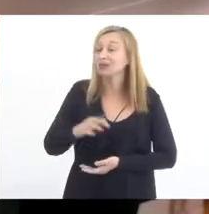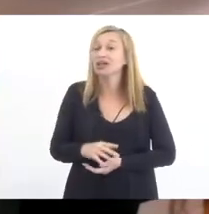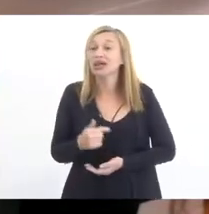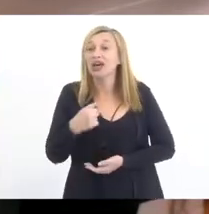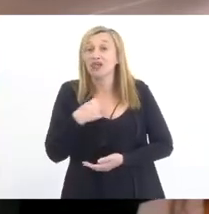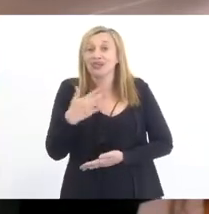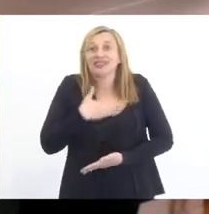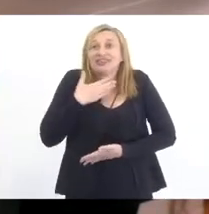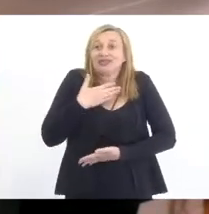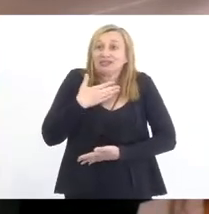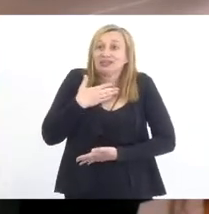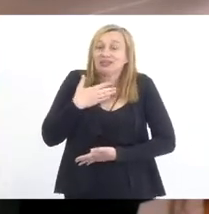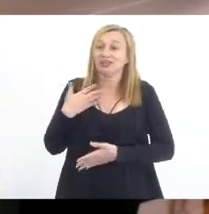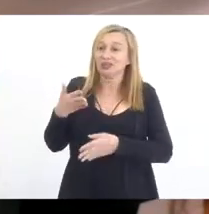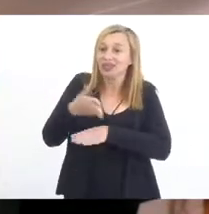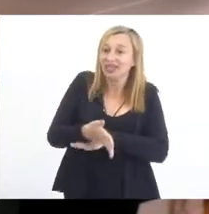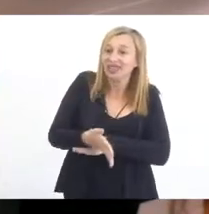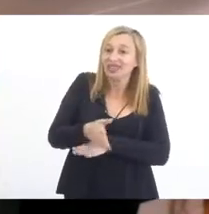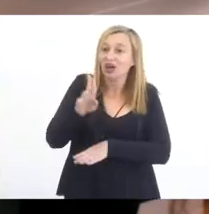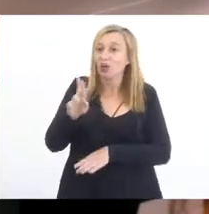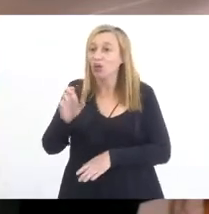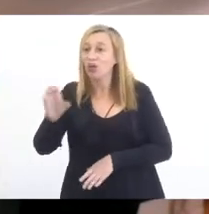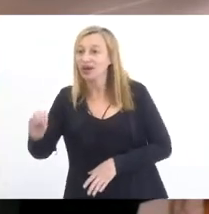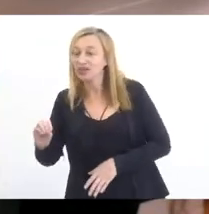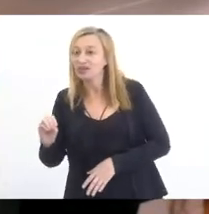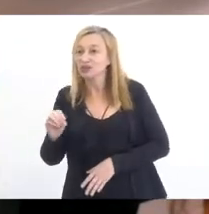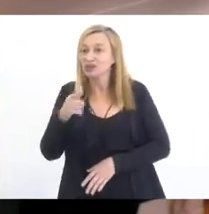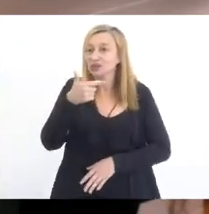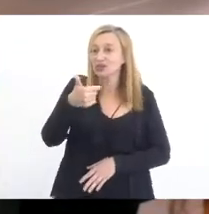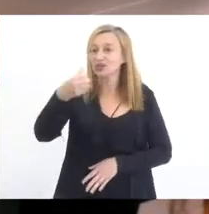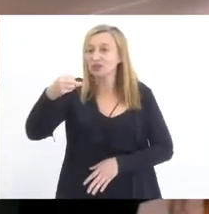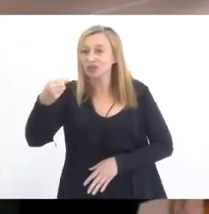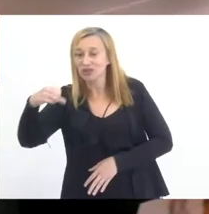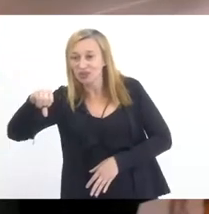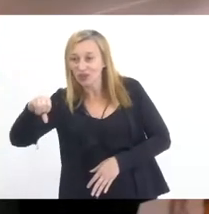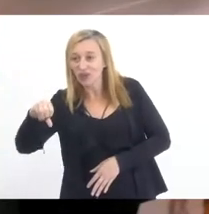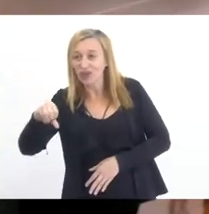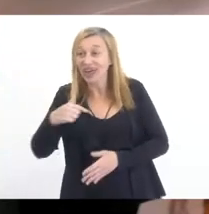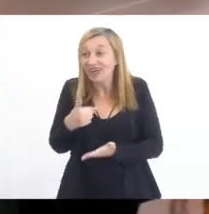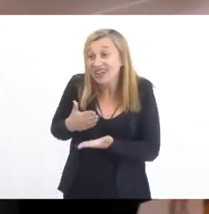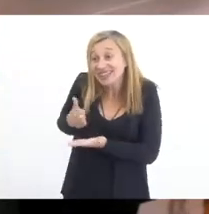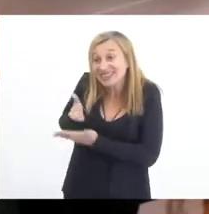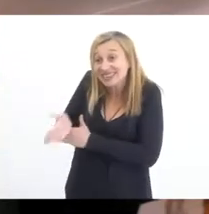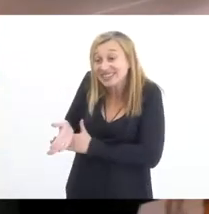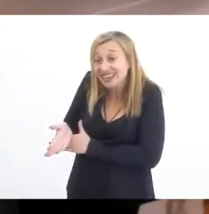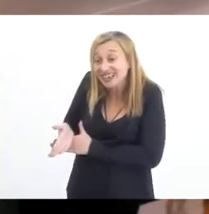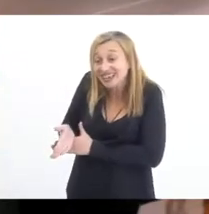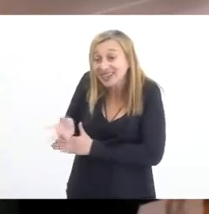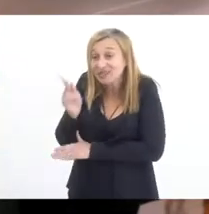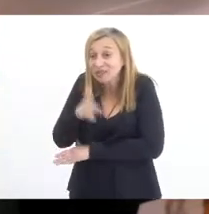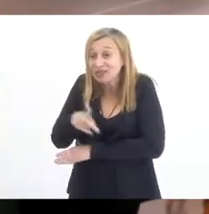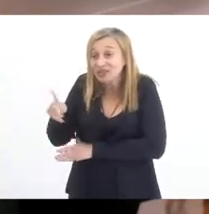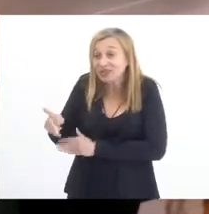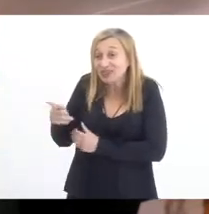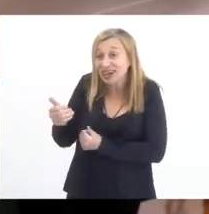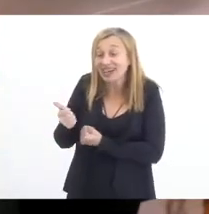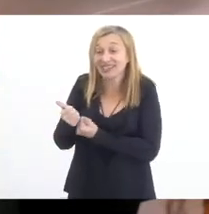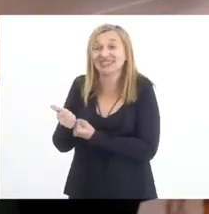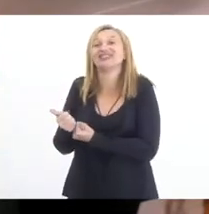fiquei surpresa, eu entrei na UESO em 2009. Desde que eu entrei na UESO em 2009, como professora adjunta,